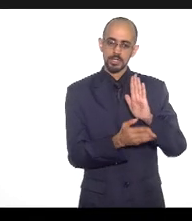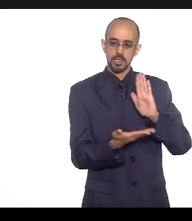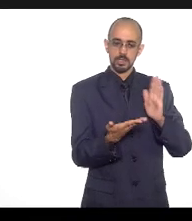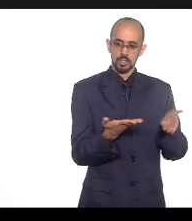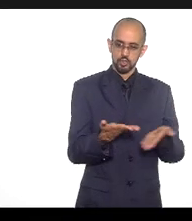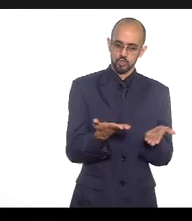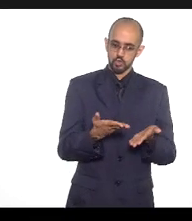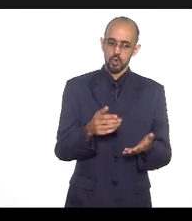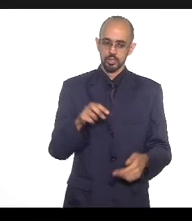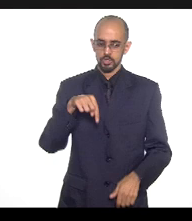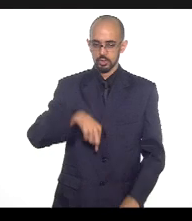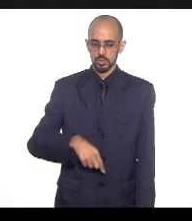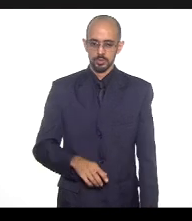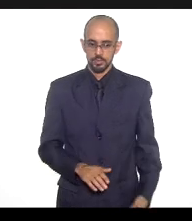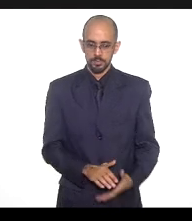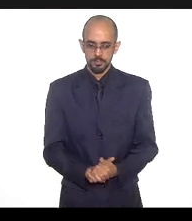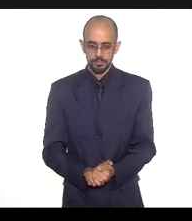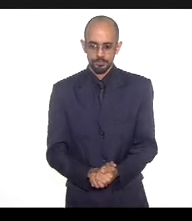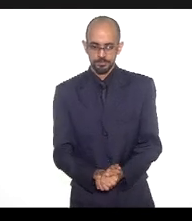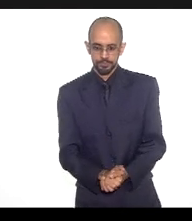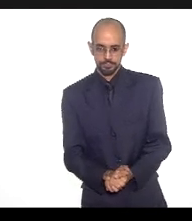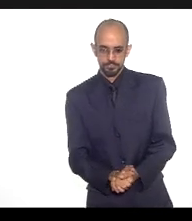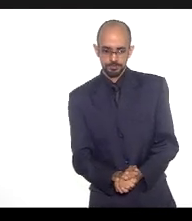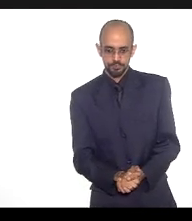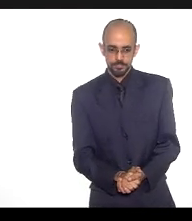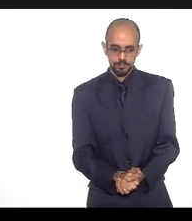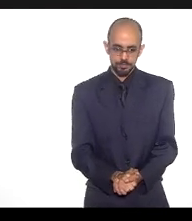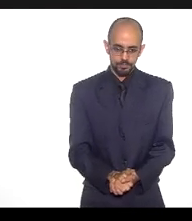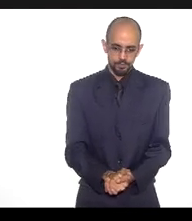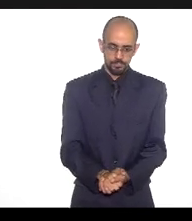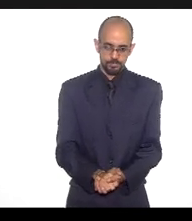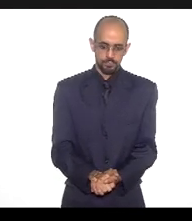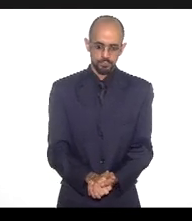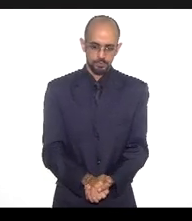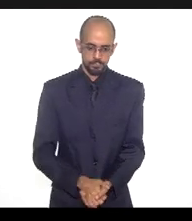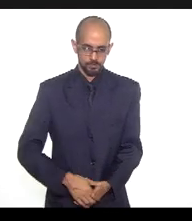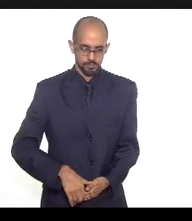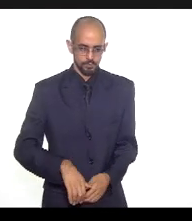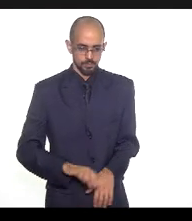hoje? Deputado, eu gostaria de fazer, deputado.